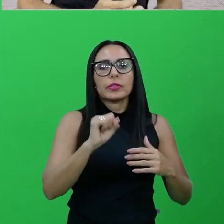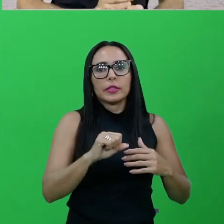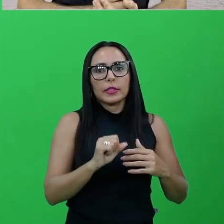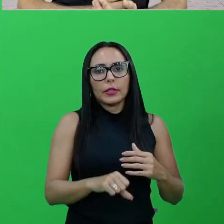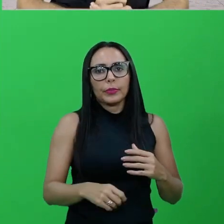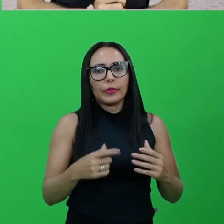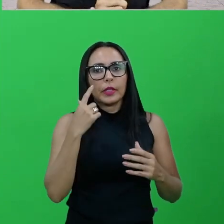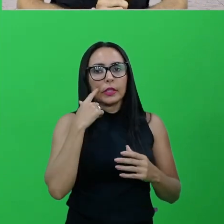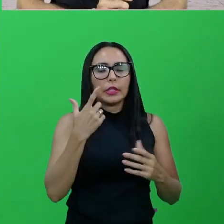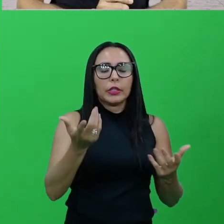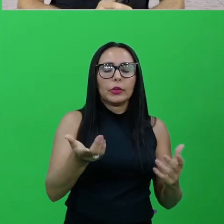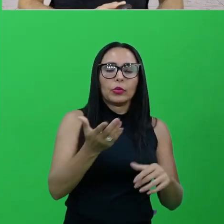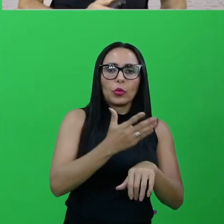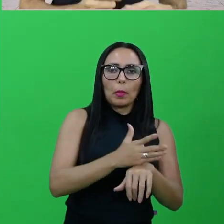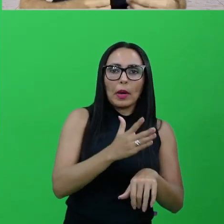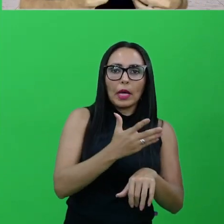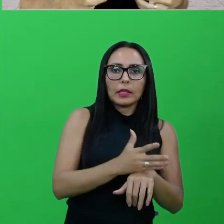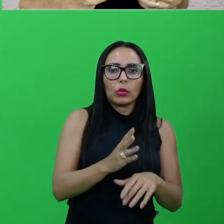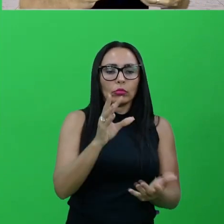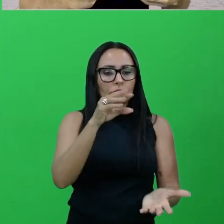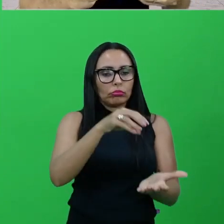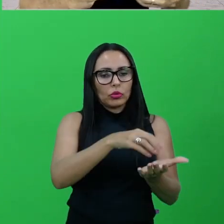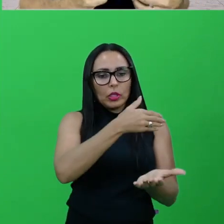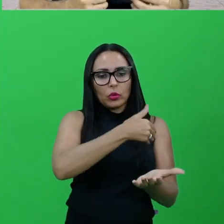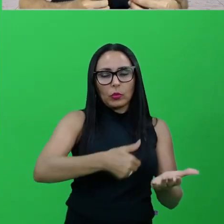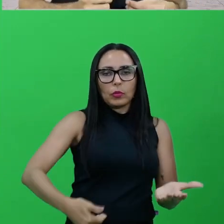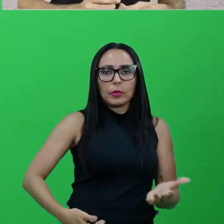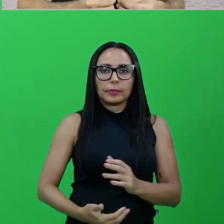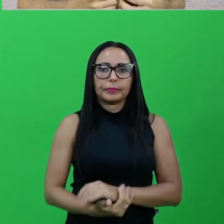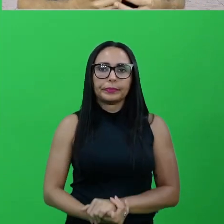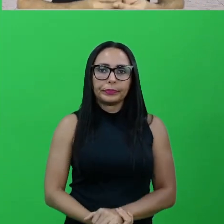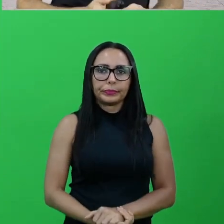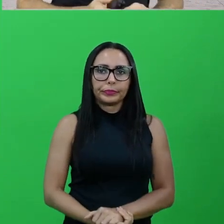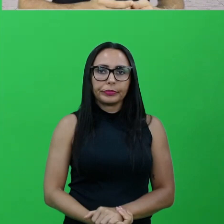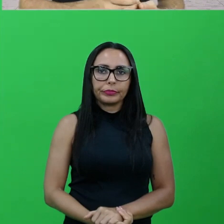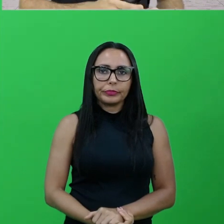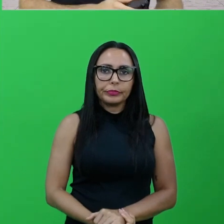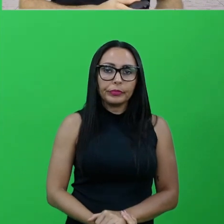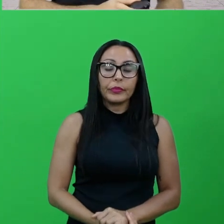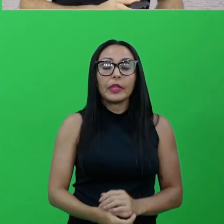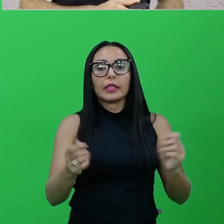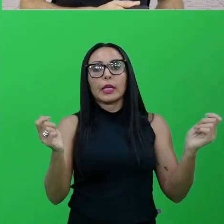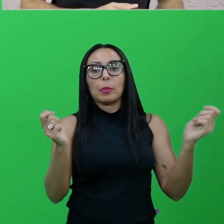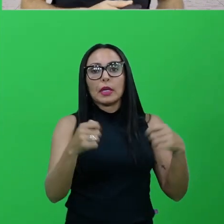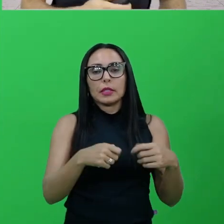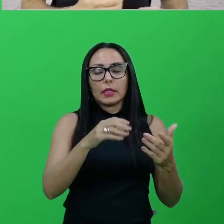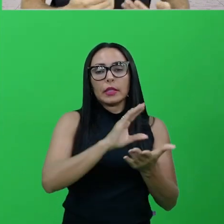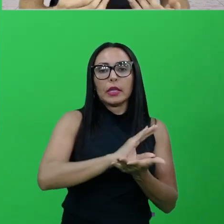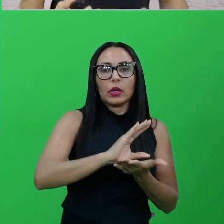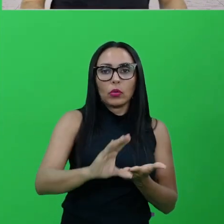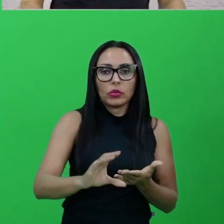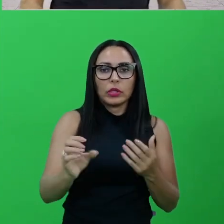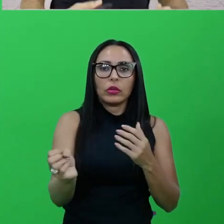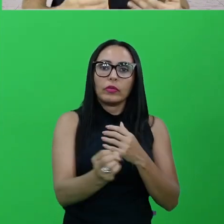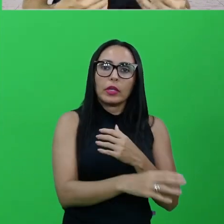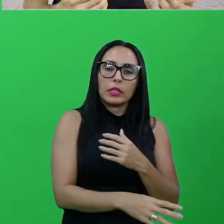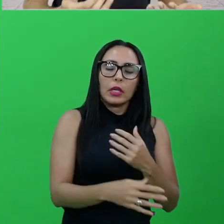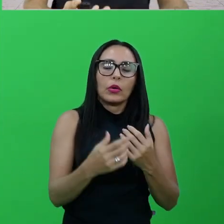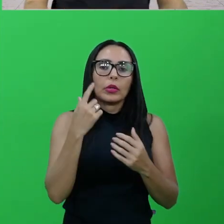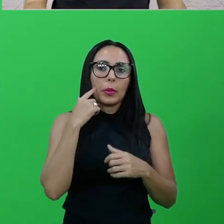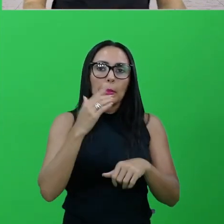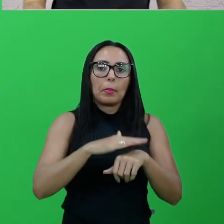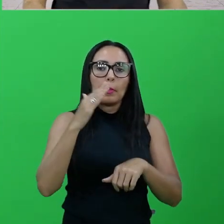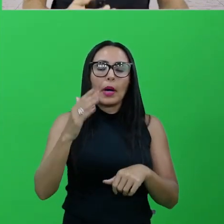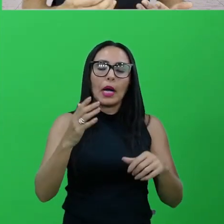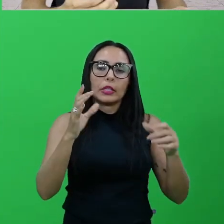inserção e de uso prático no setor público. Outro ponto importante, as capacidades ou recursos para inovação. Quanto mais